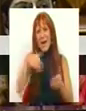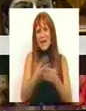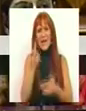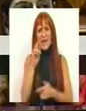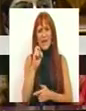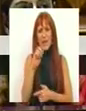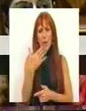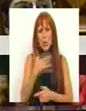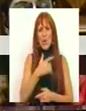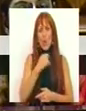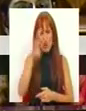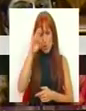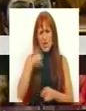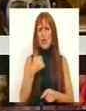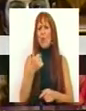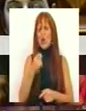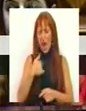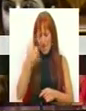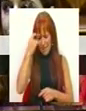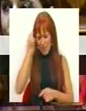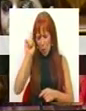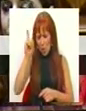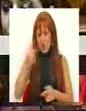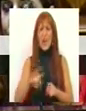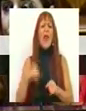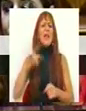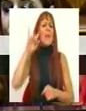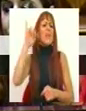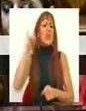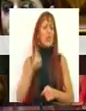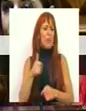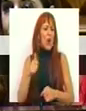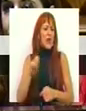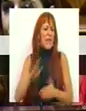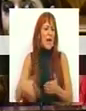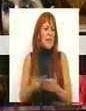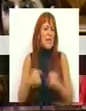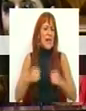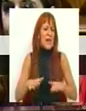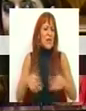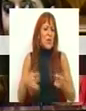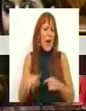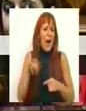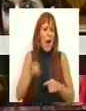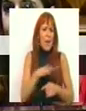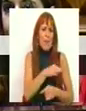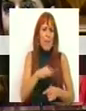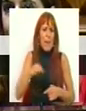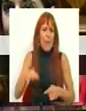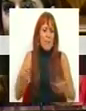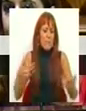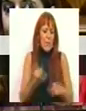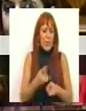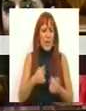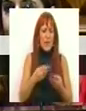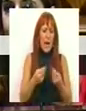de agosto. Eu sei o que é que o Bloco de Esquerda pensa. Até imagino que o Bloco de Esquerda vai apresentar uma iniciativa no âmbito das PPPs,